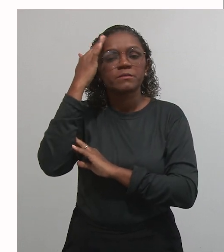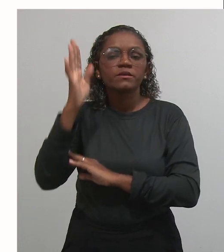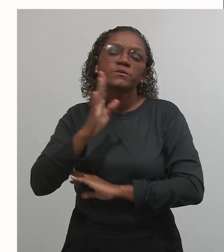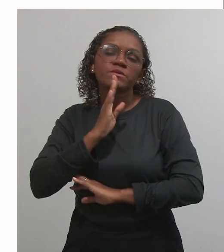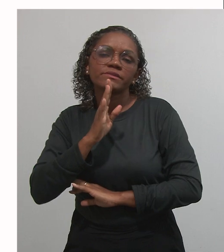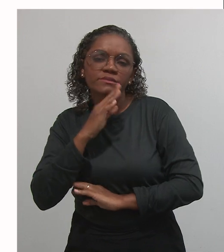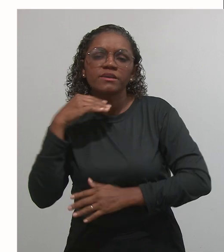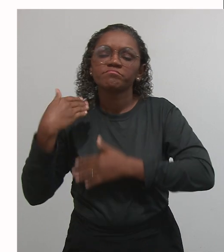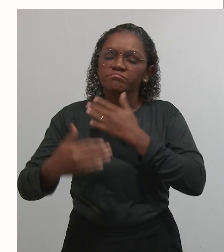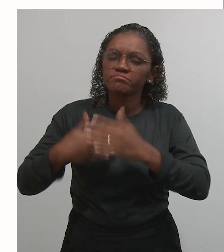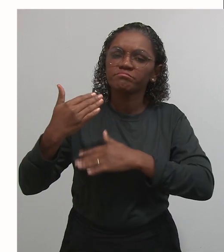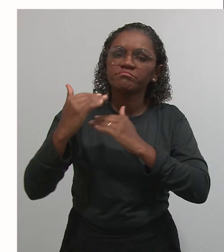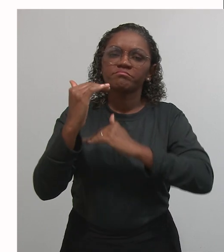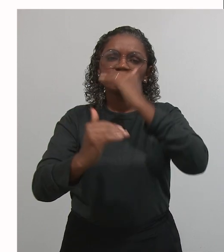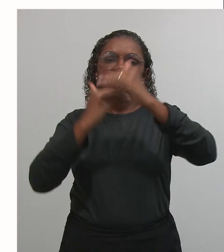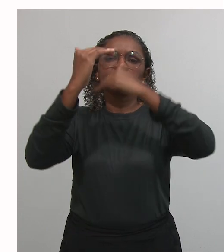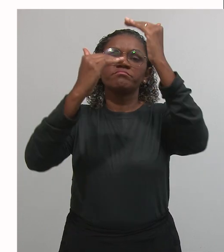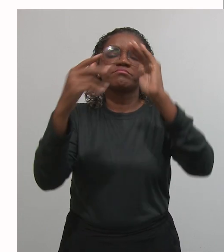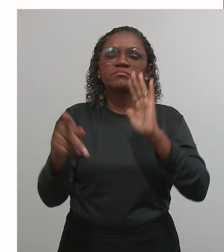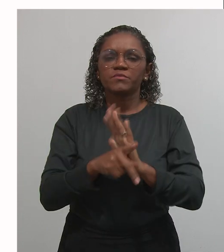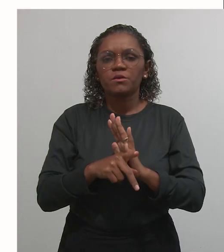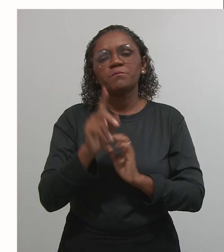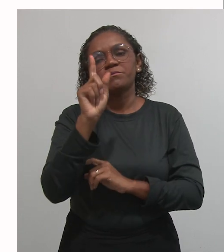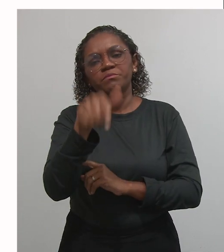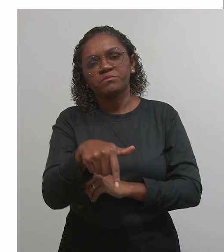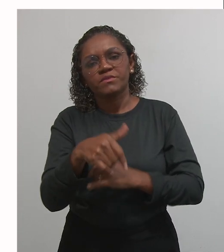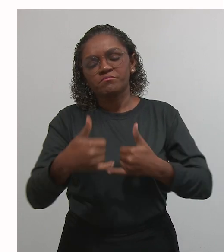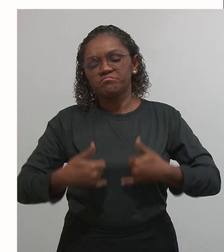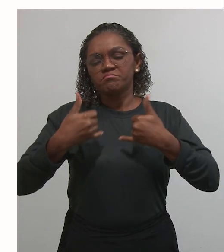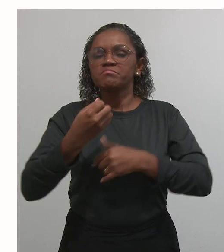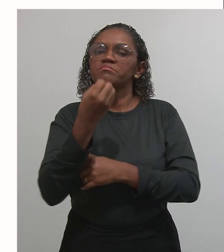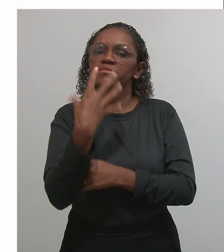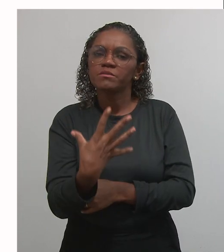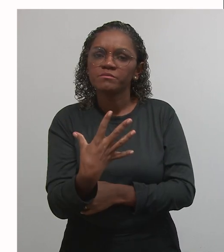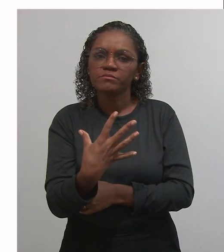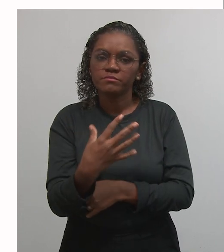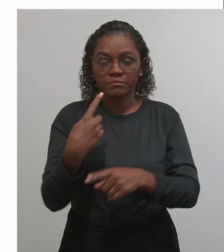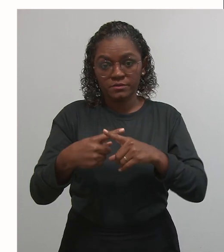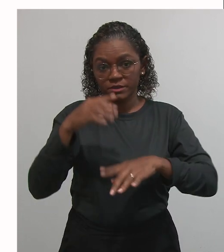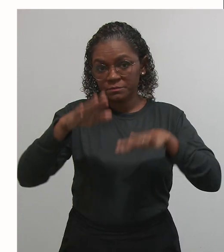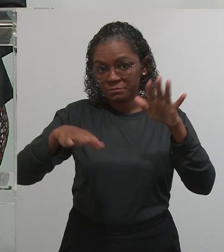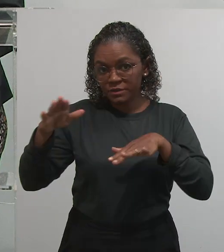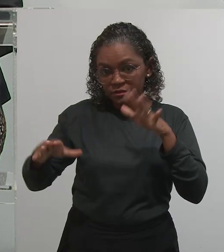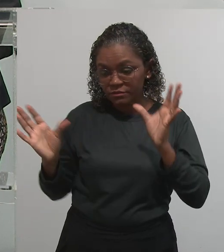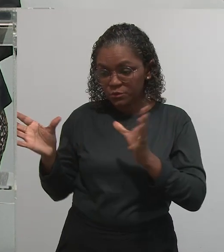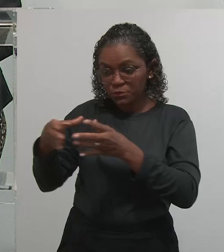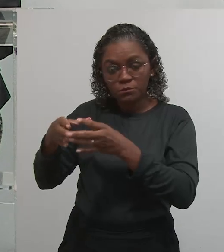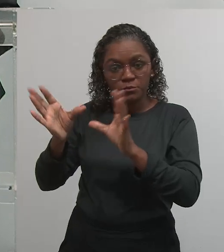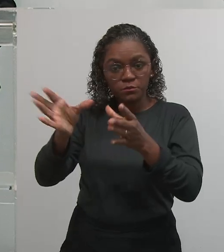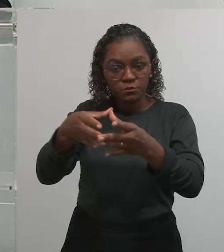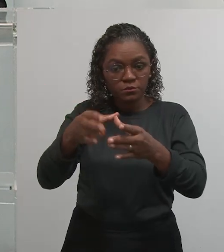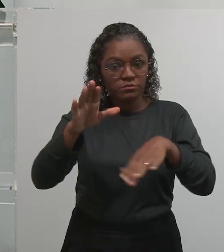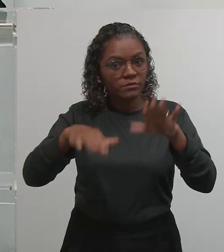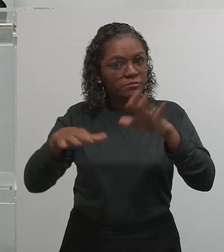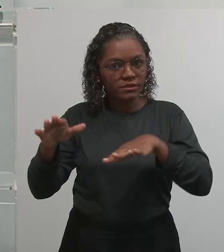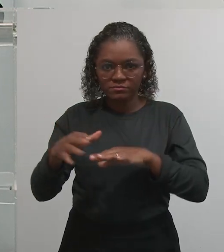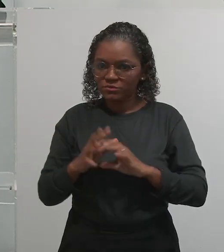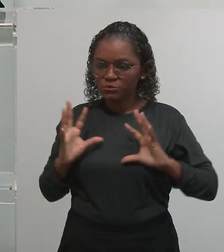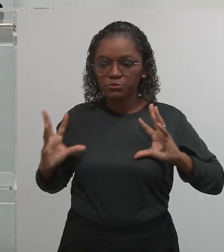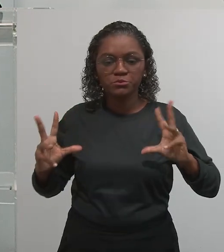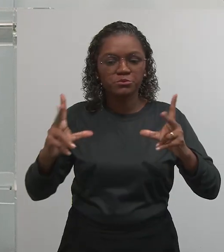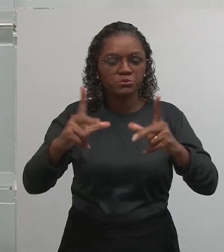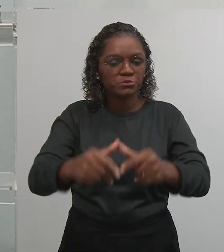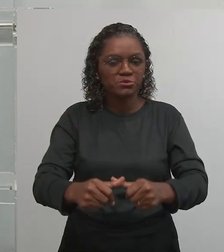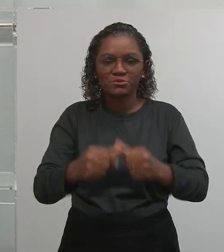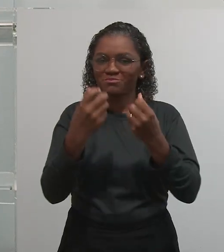conhecimento. Então, é um lugar de privilégio. A escola, então, para certas classes, para certos grupos ali, não era para todos,